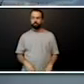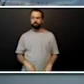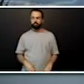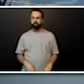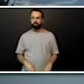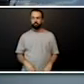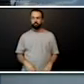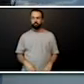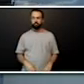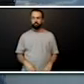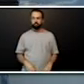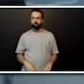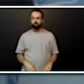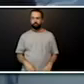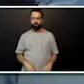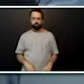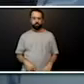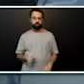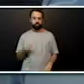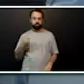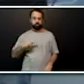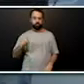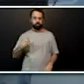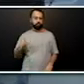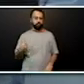Lembraram? Primeiro,